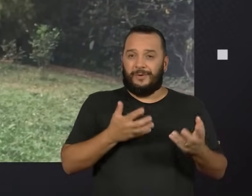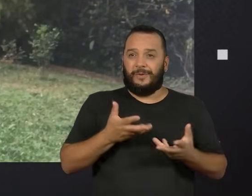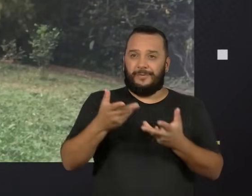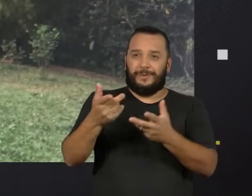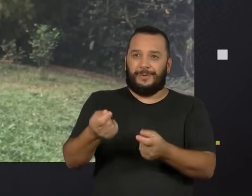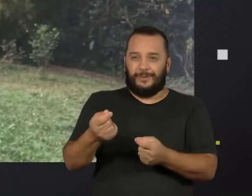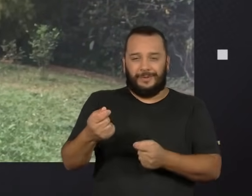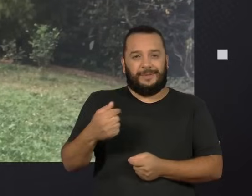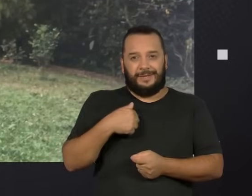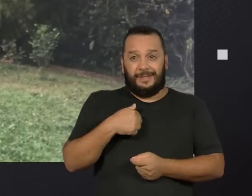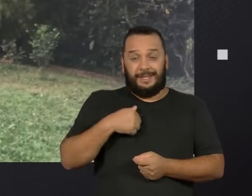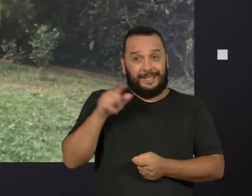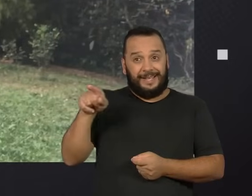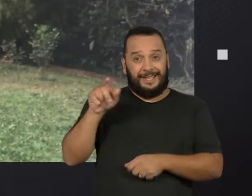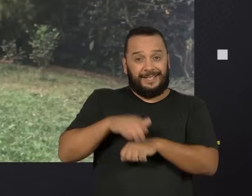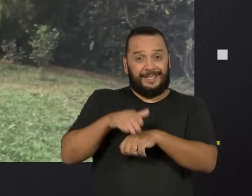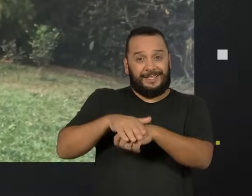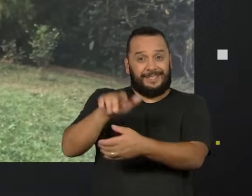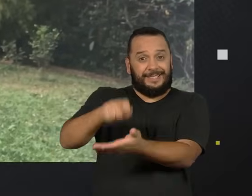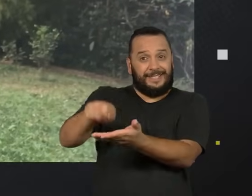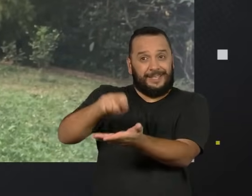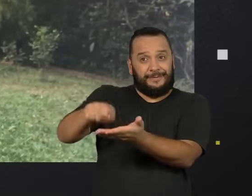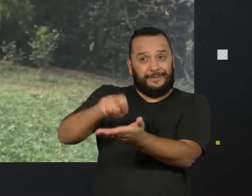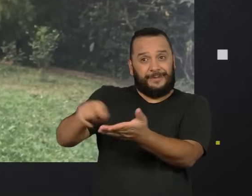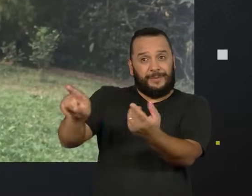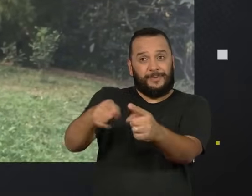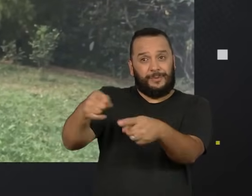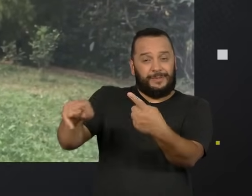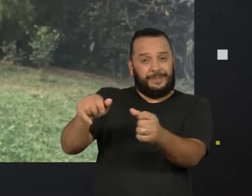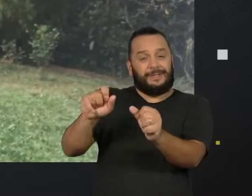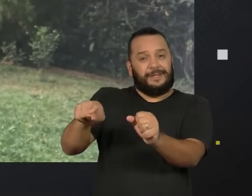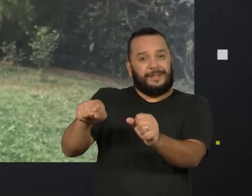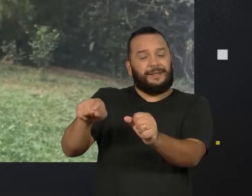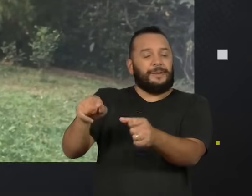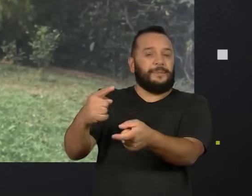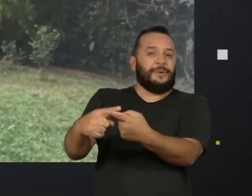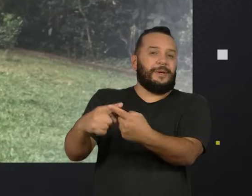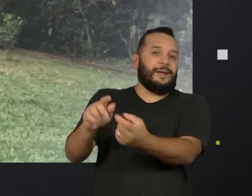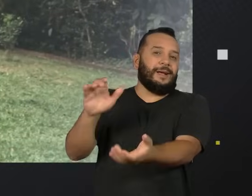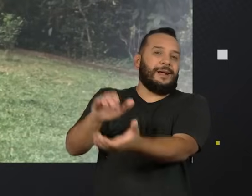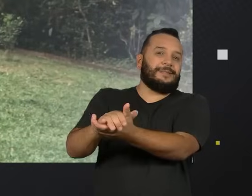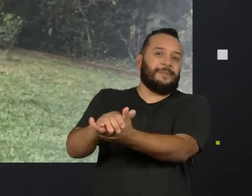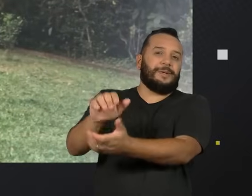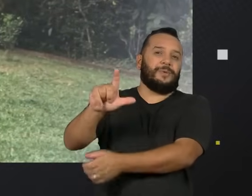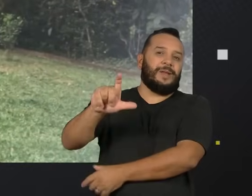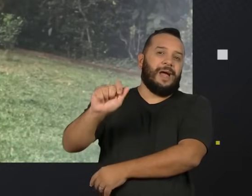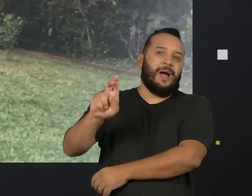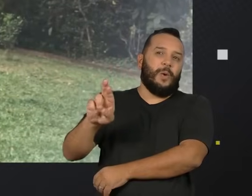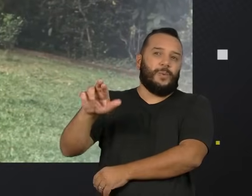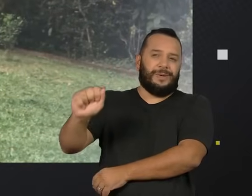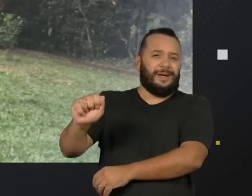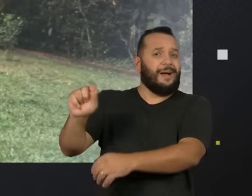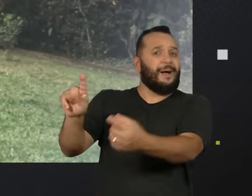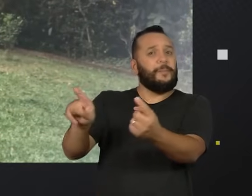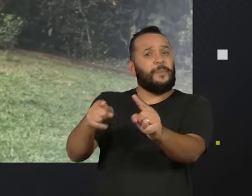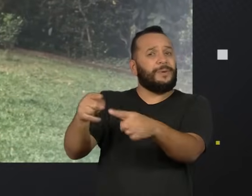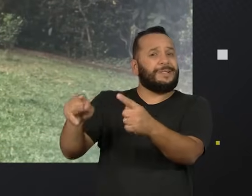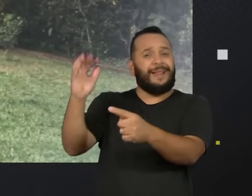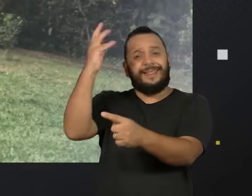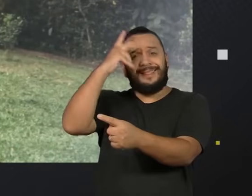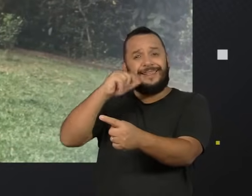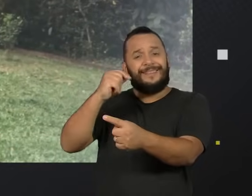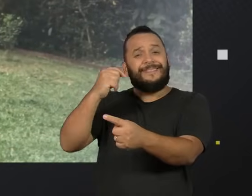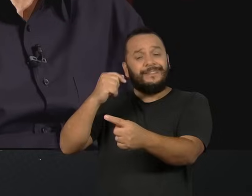que ele compôs especialmente para o seu casamento com a Laura Vince. Canções lindíssimas, eu não